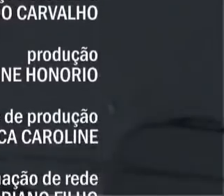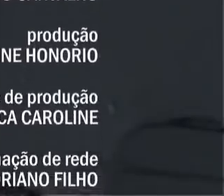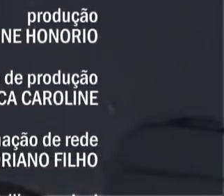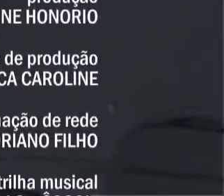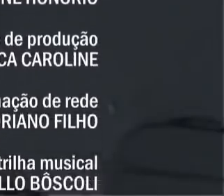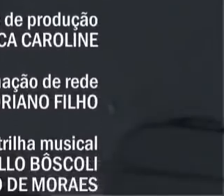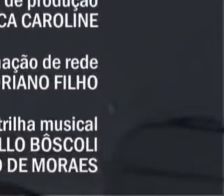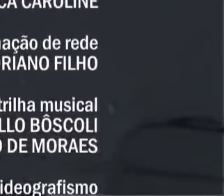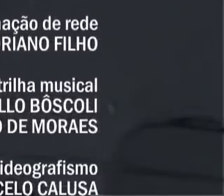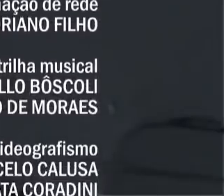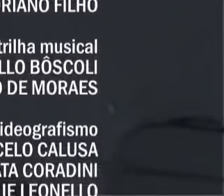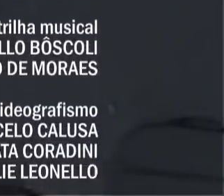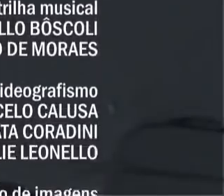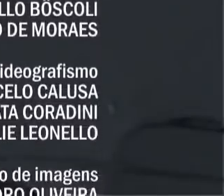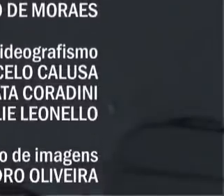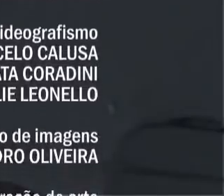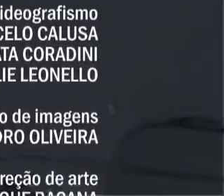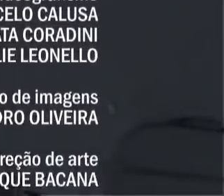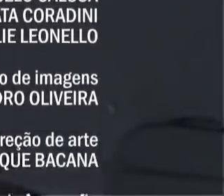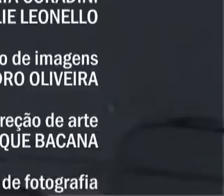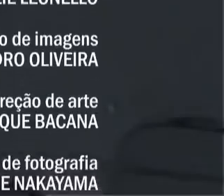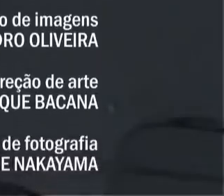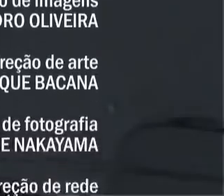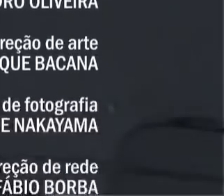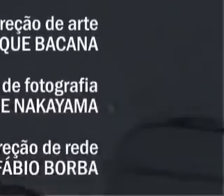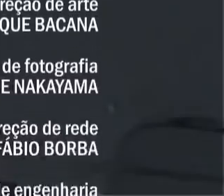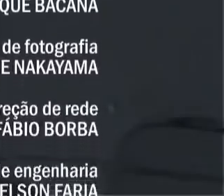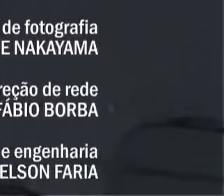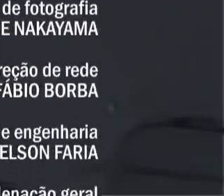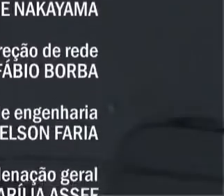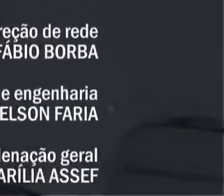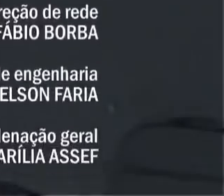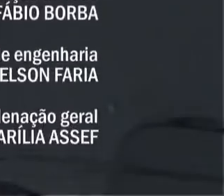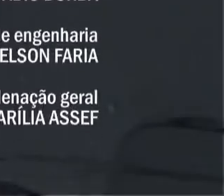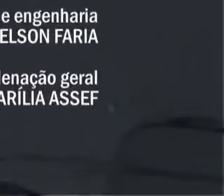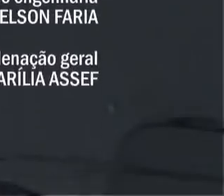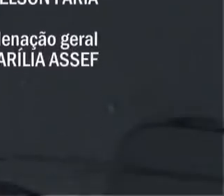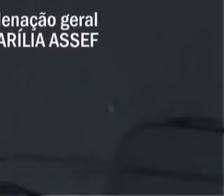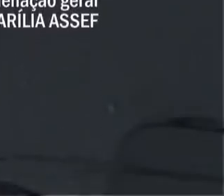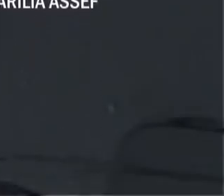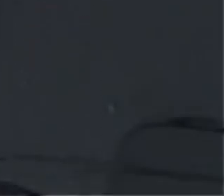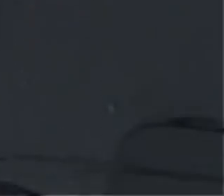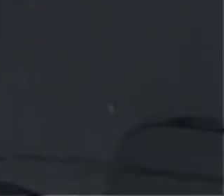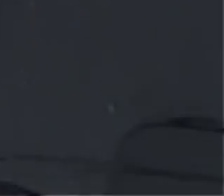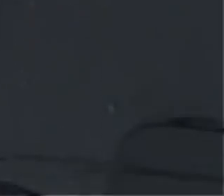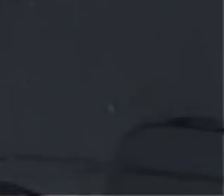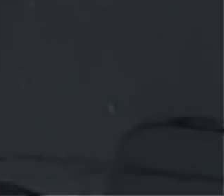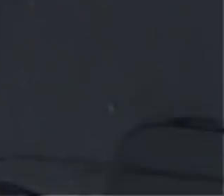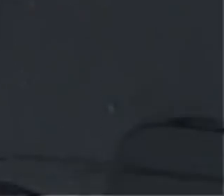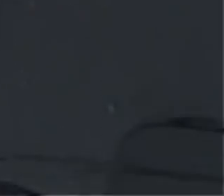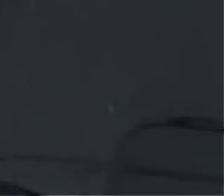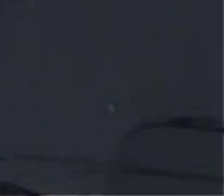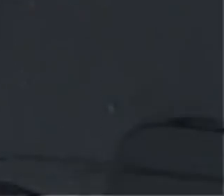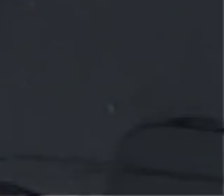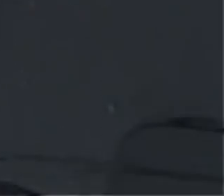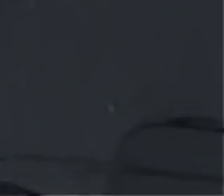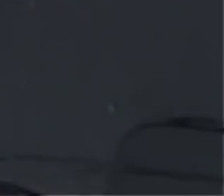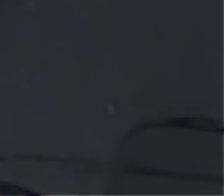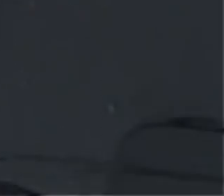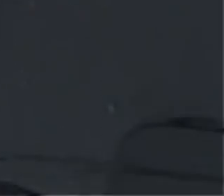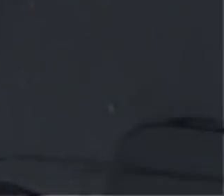o rito, o gozo, o grito, o gol. Salve aquele que desempenhou entre a